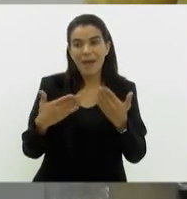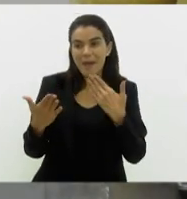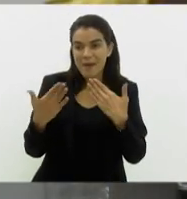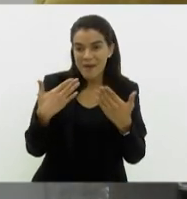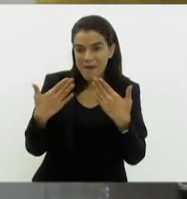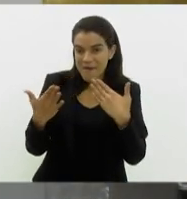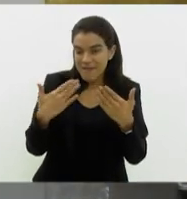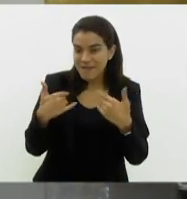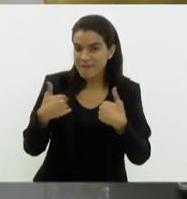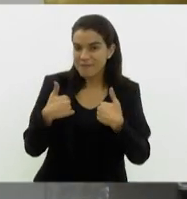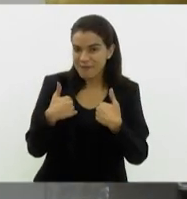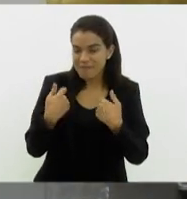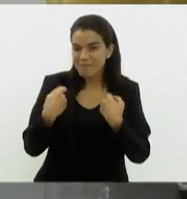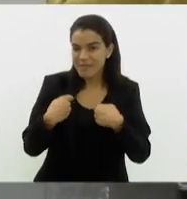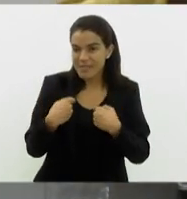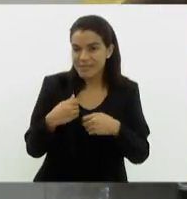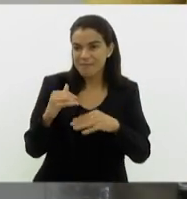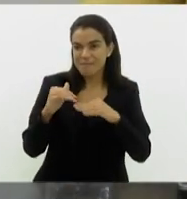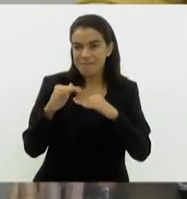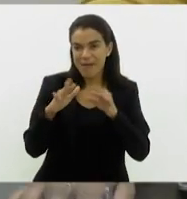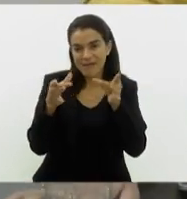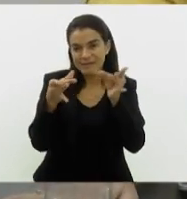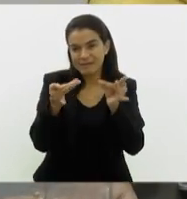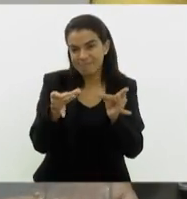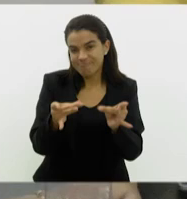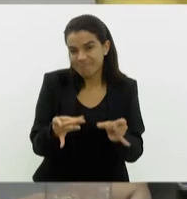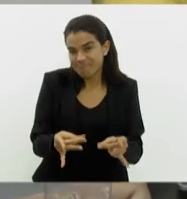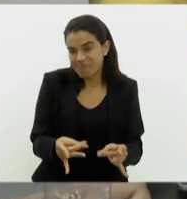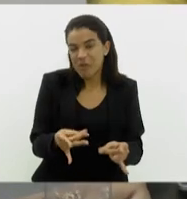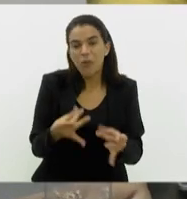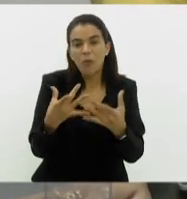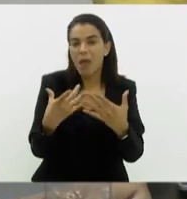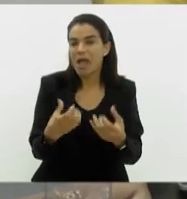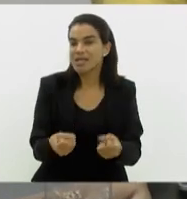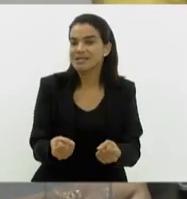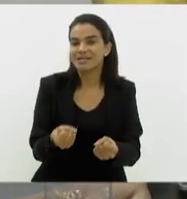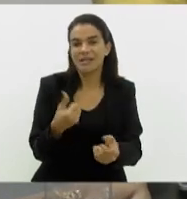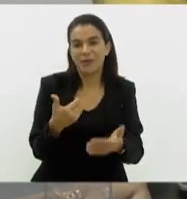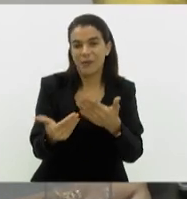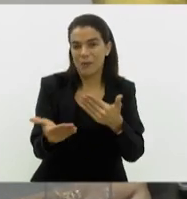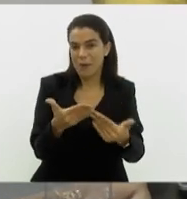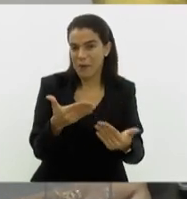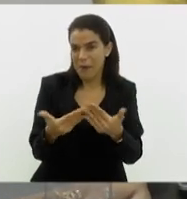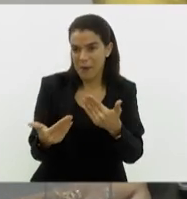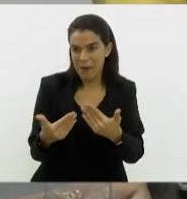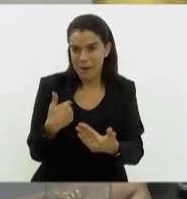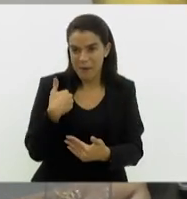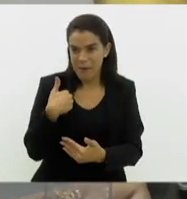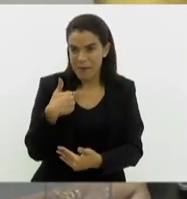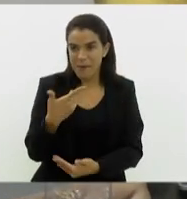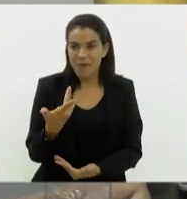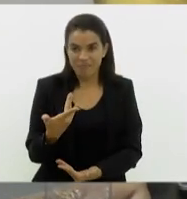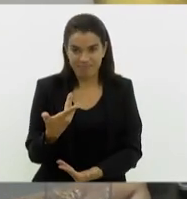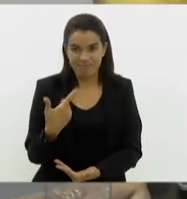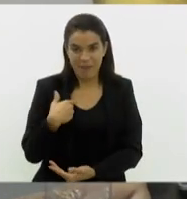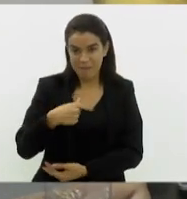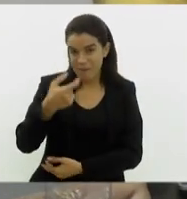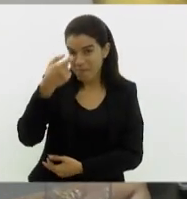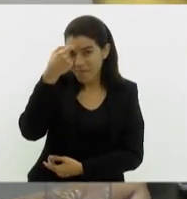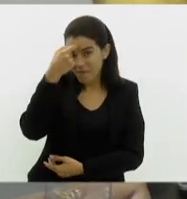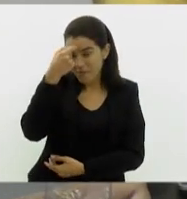pouquinho mais né de critério porque eu não aceito qualquer coisa até porque meu juízo ainda está em dia e minha memória